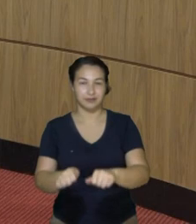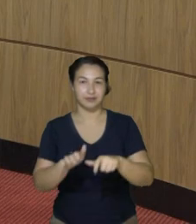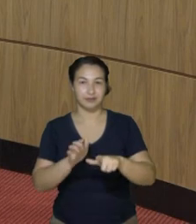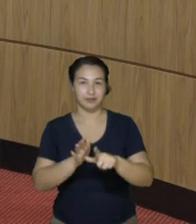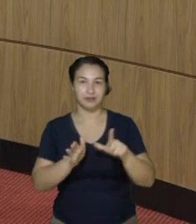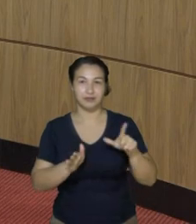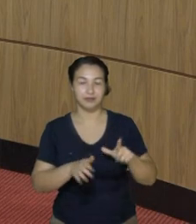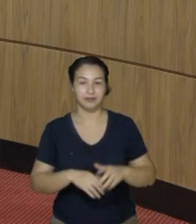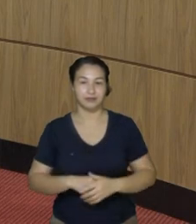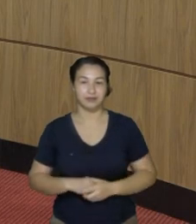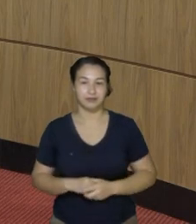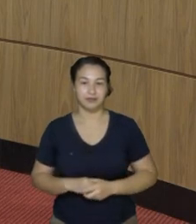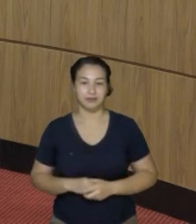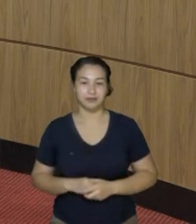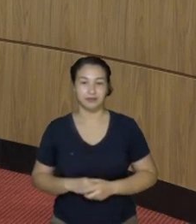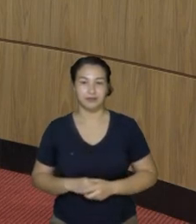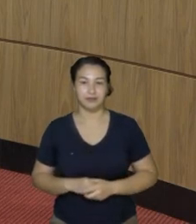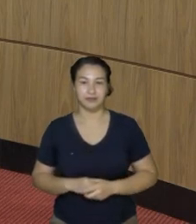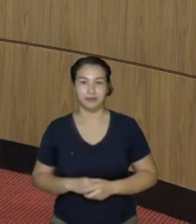sessões anteriores.